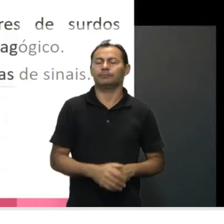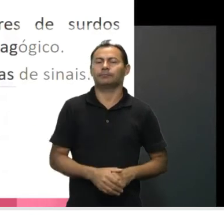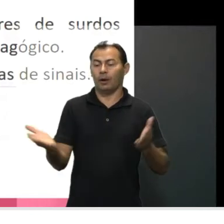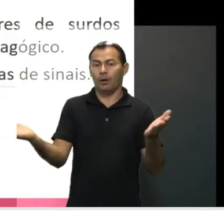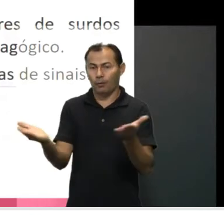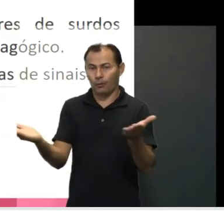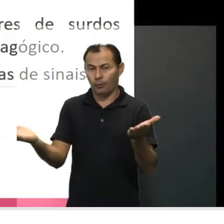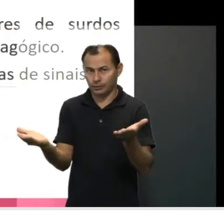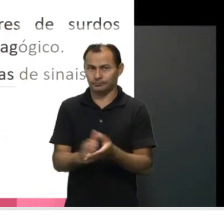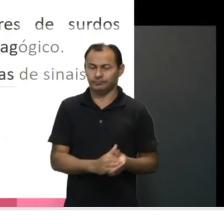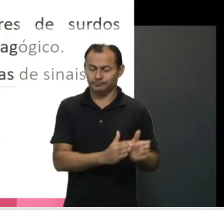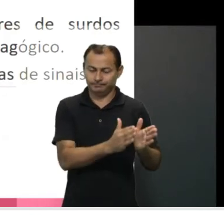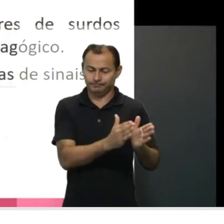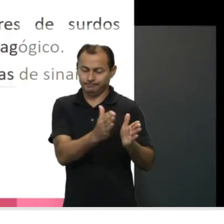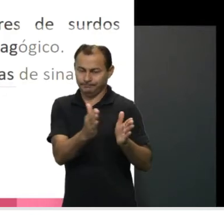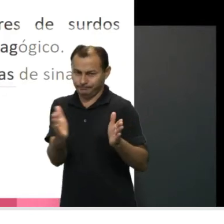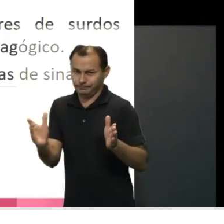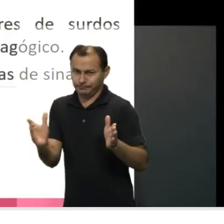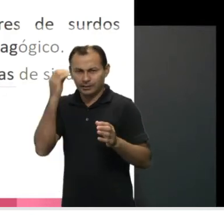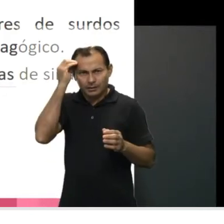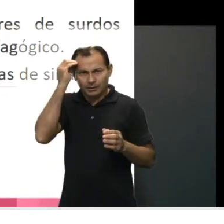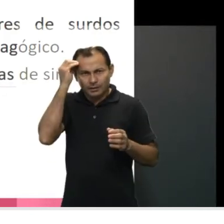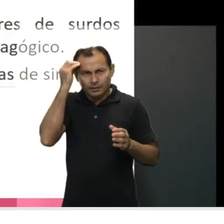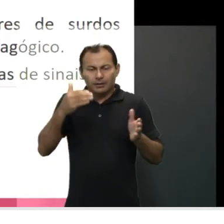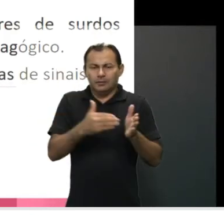nisso até recentemente no nosso país,